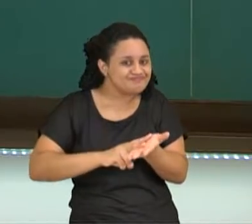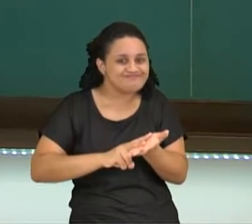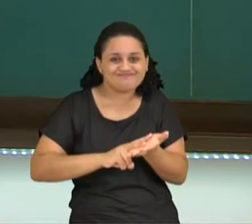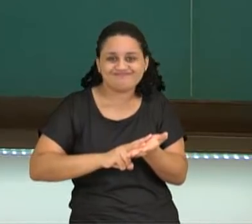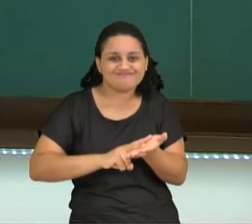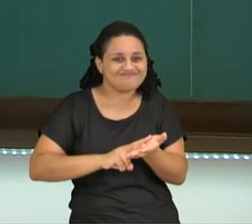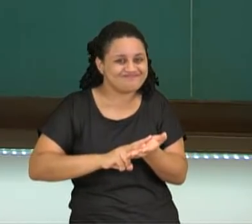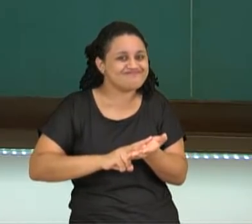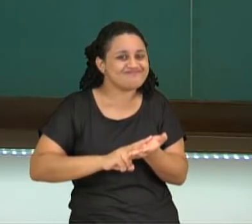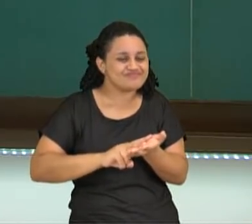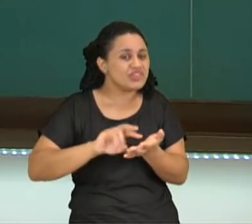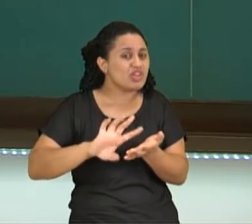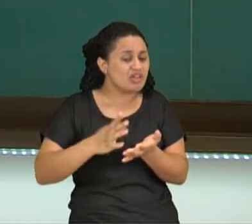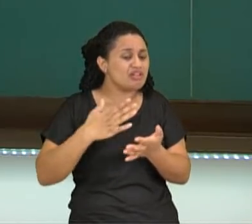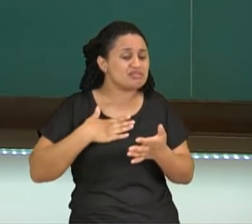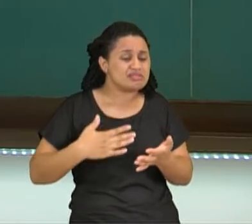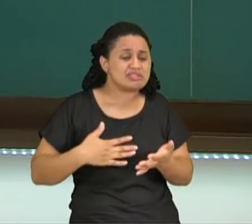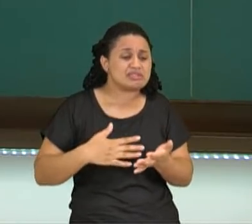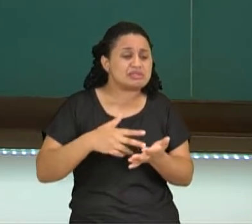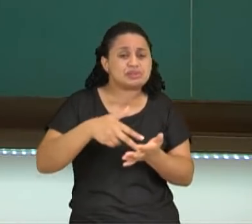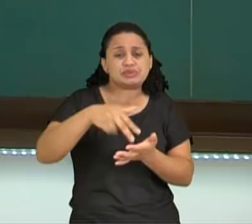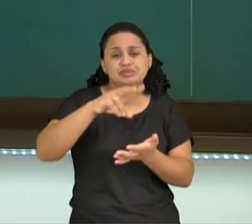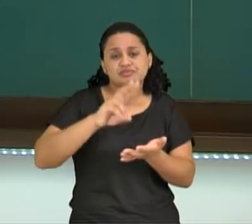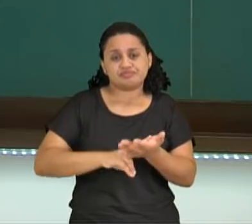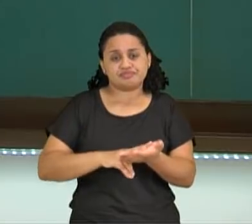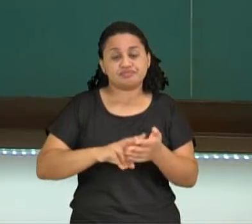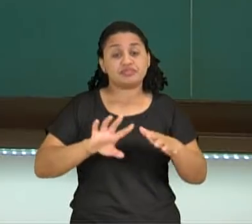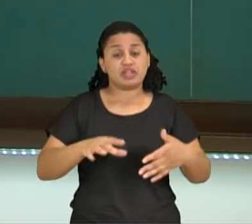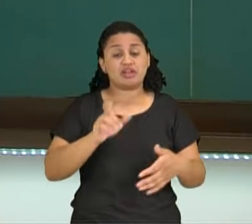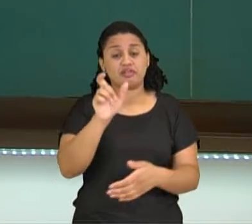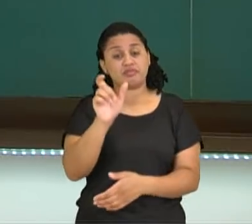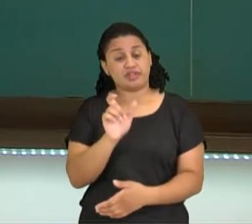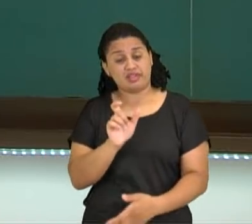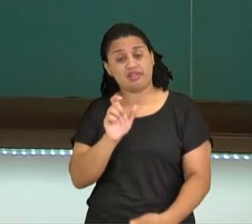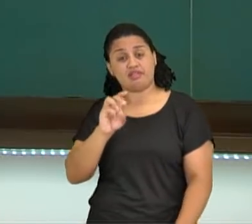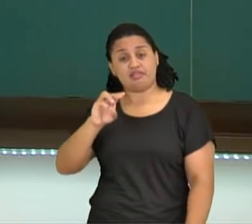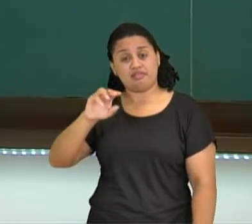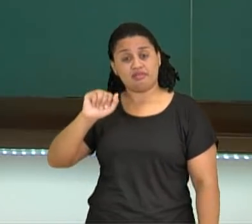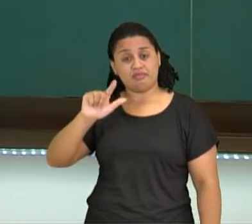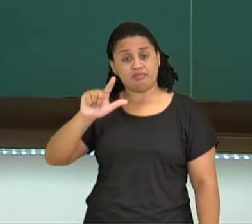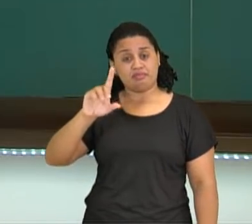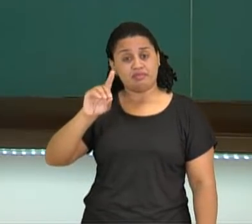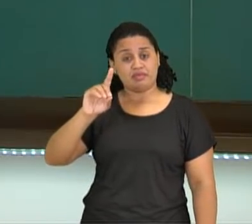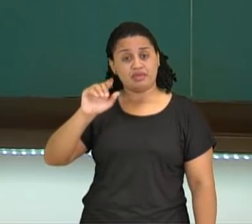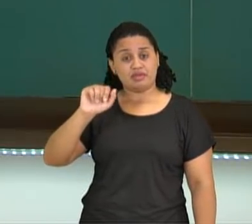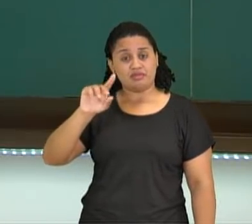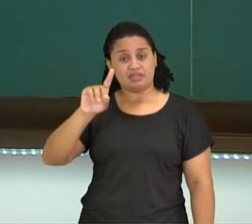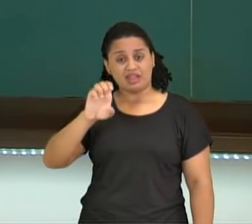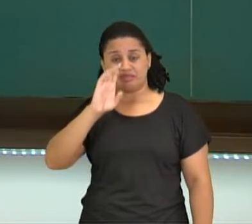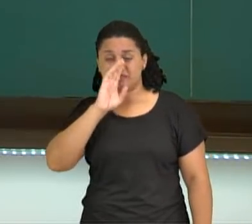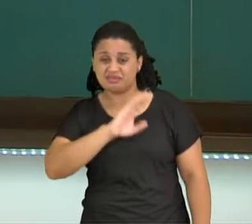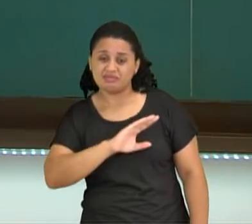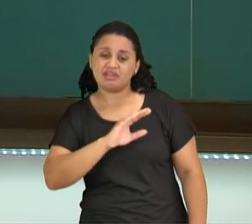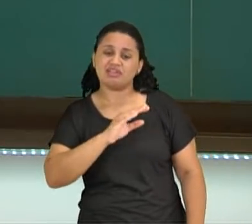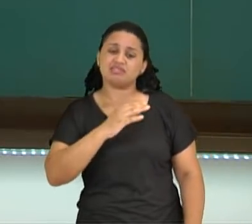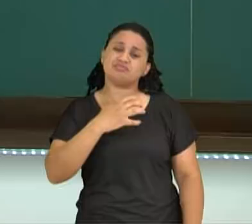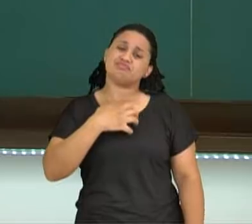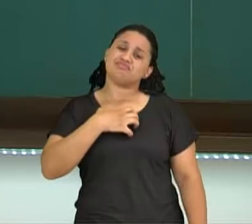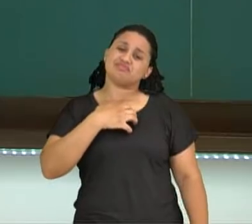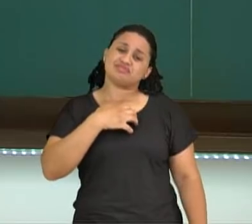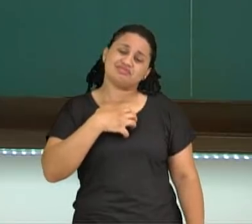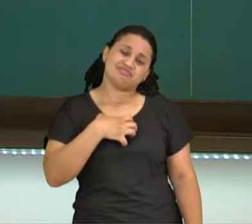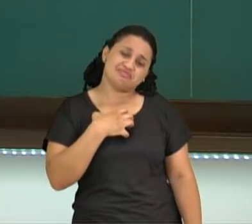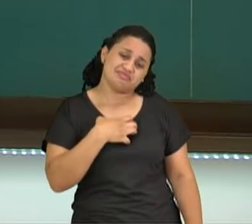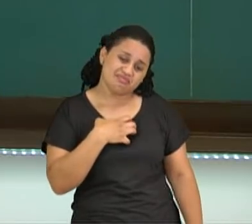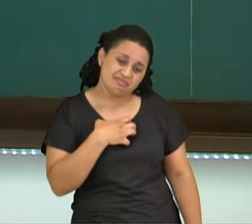dizer, não teve outro jeito. Ora, a palavra maldade magoou-me mais do que o próprio exame. Olha só a